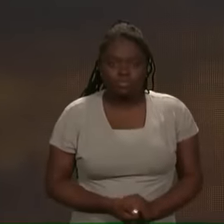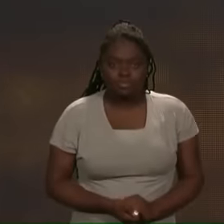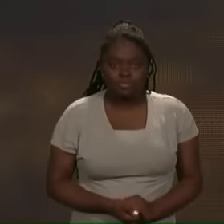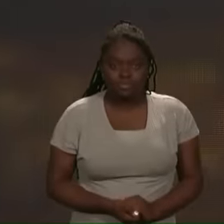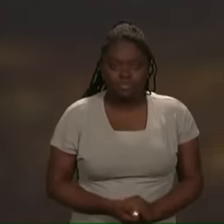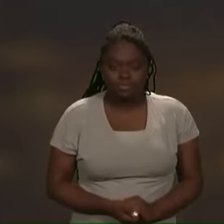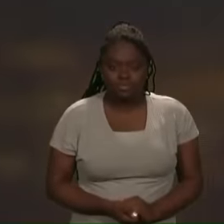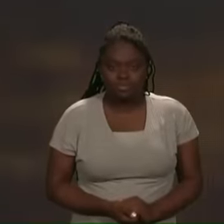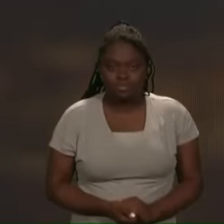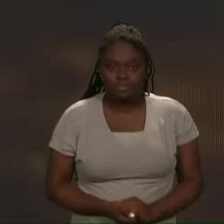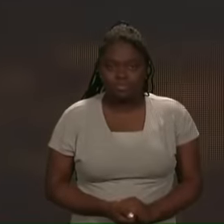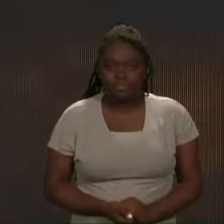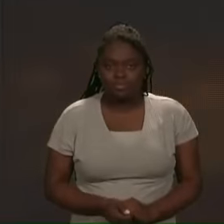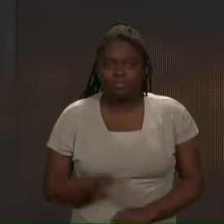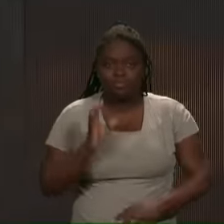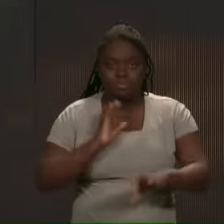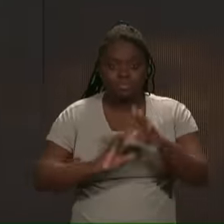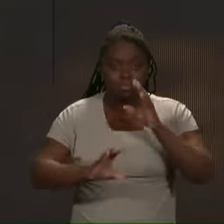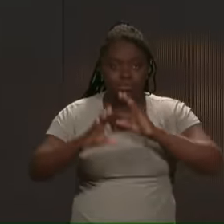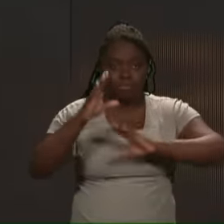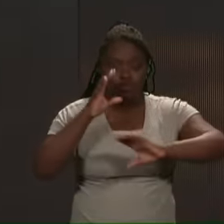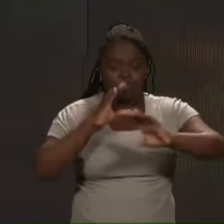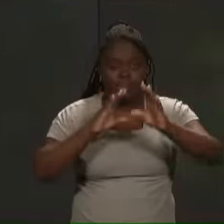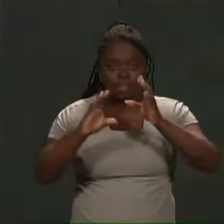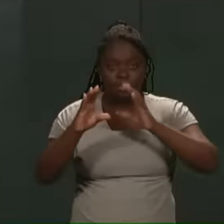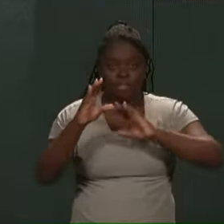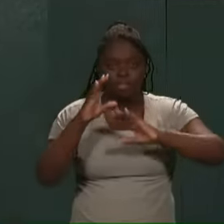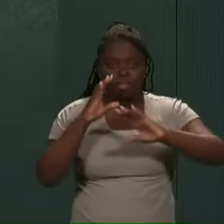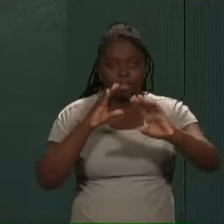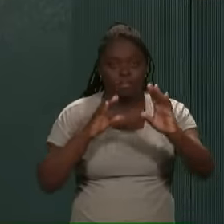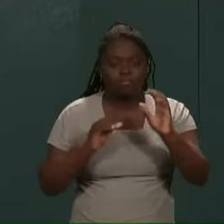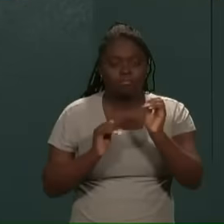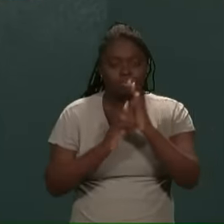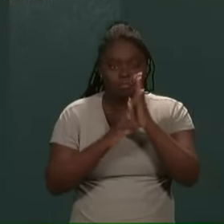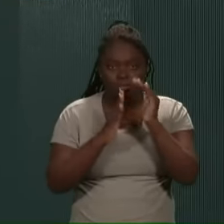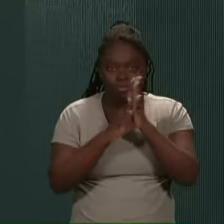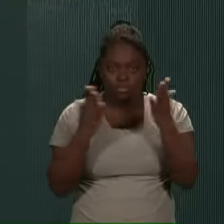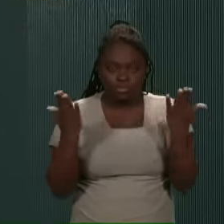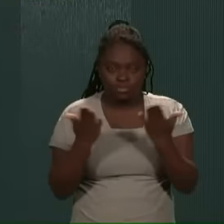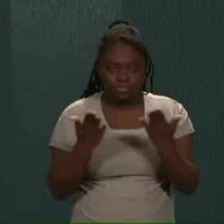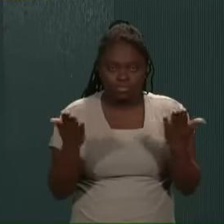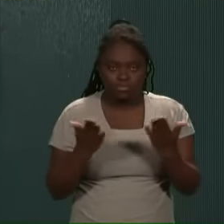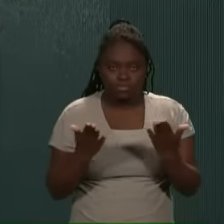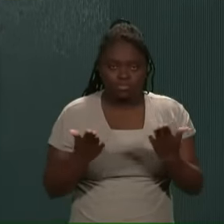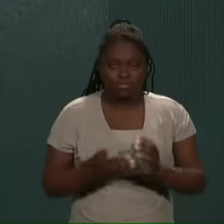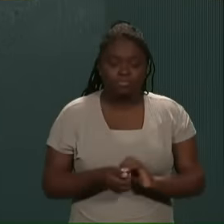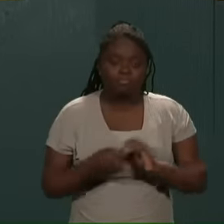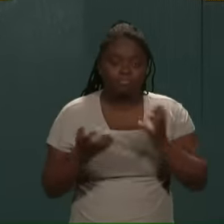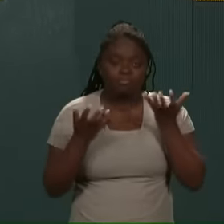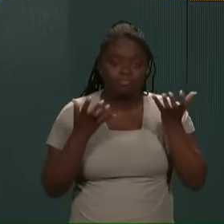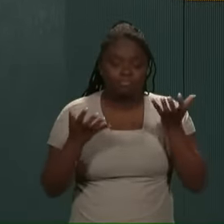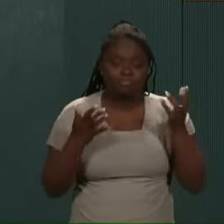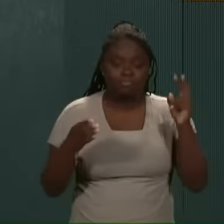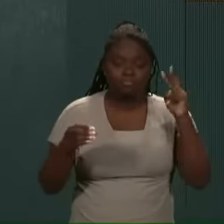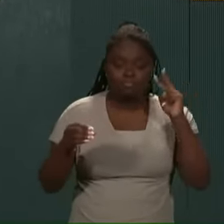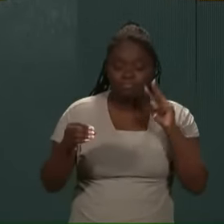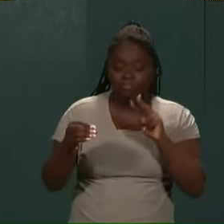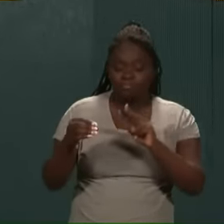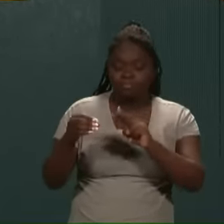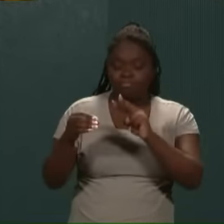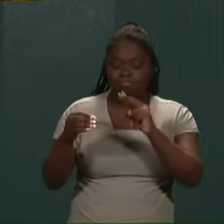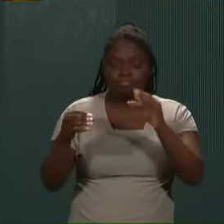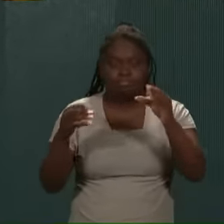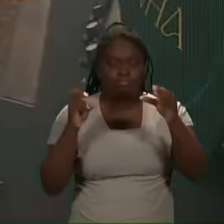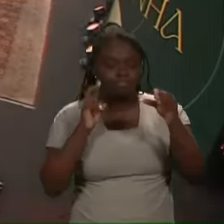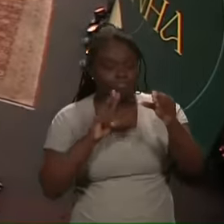Vamos cantar essa música agora. Eu queria que você olhasse para o pão, para o